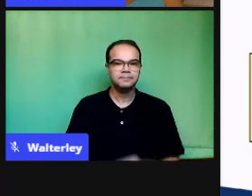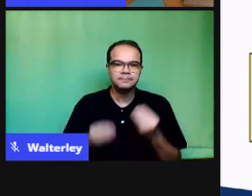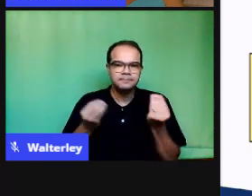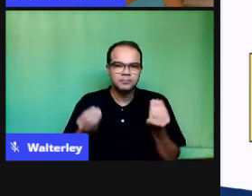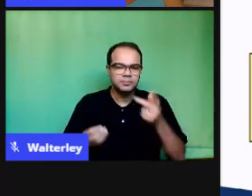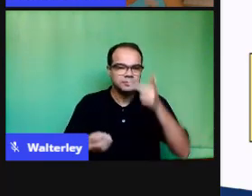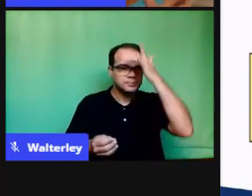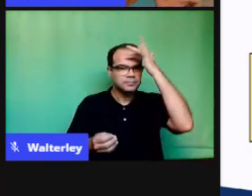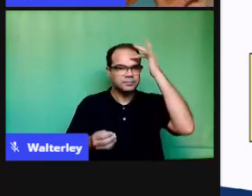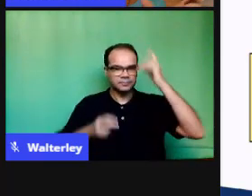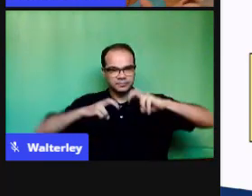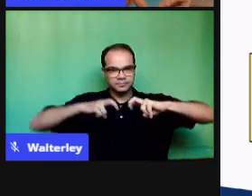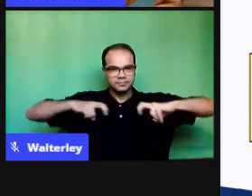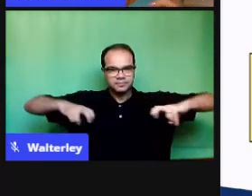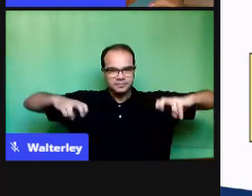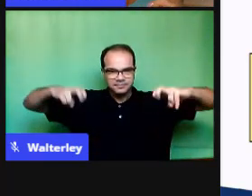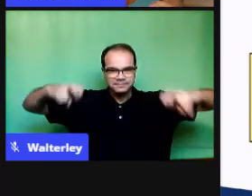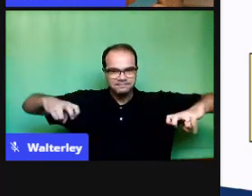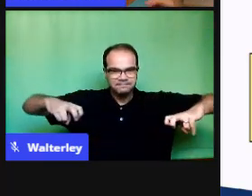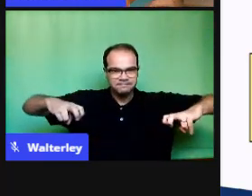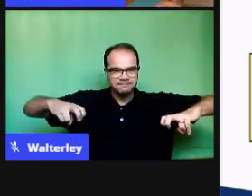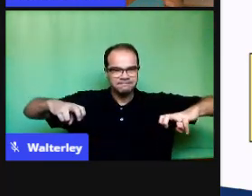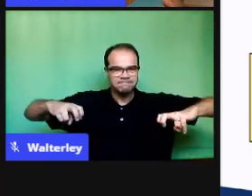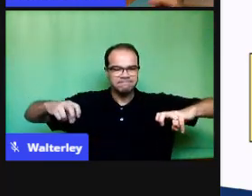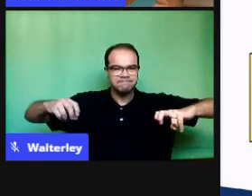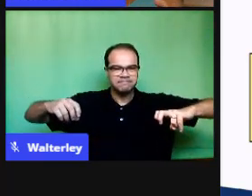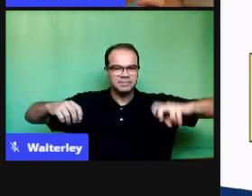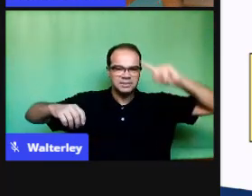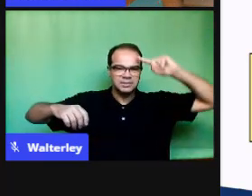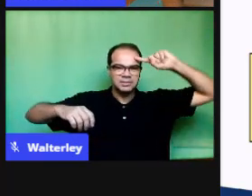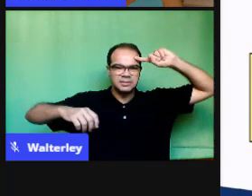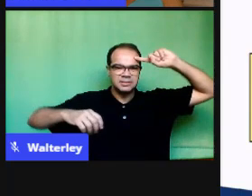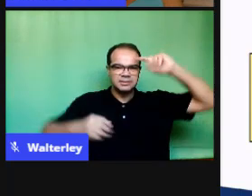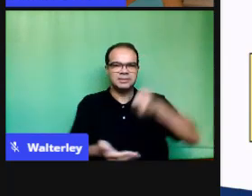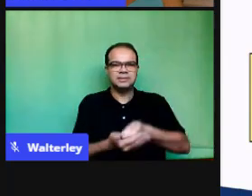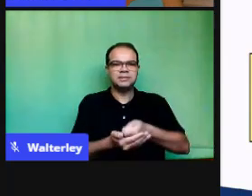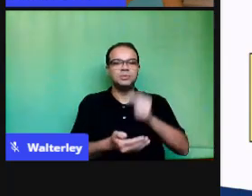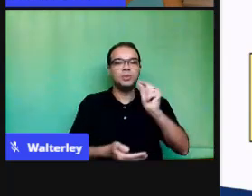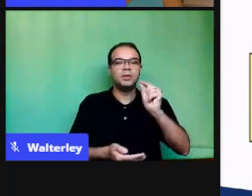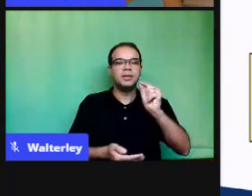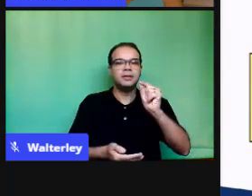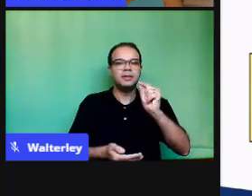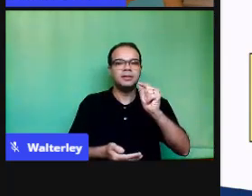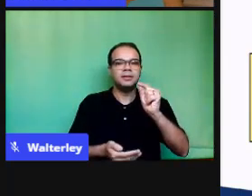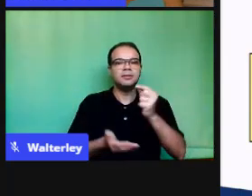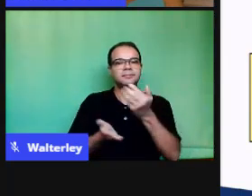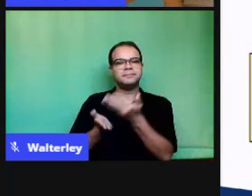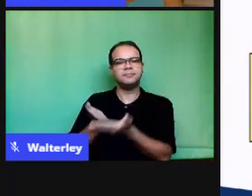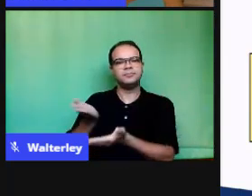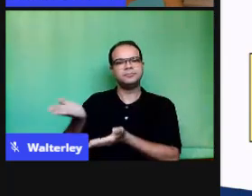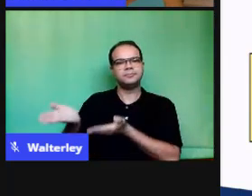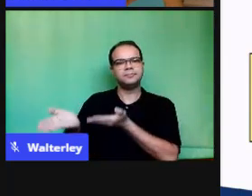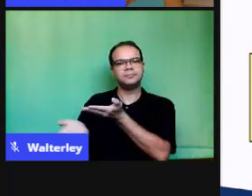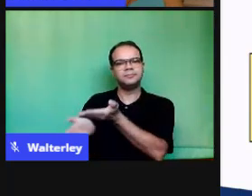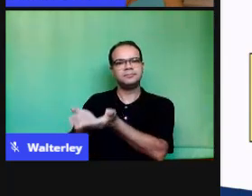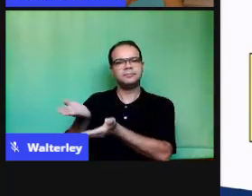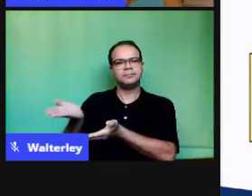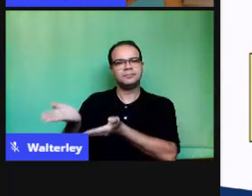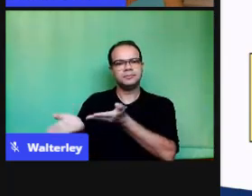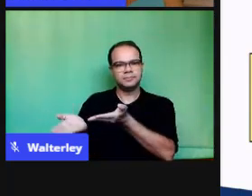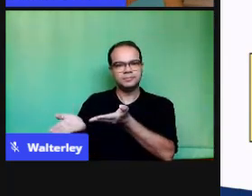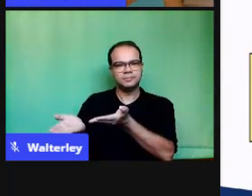ela definiu e começou a usar pela primeira vez o termo bem-estar, né, dizendo que ele era um